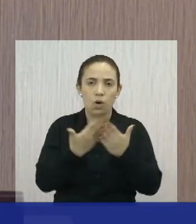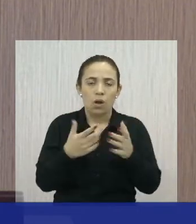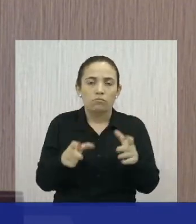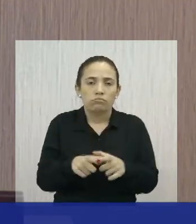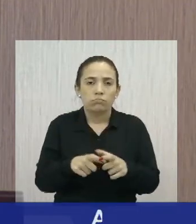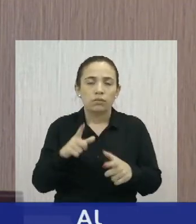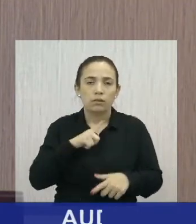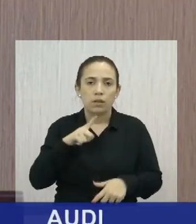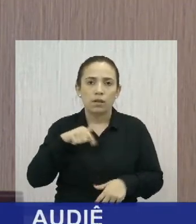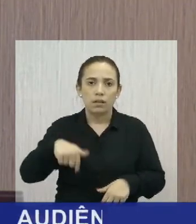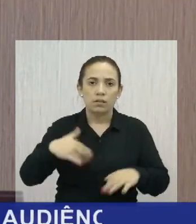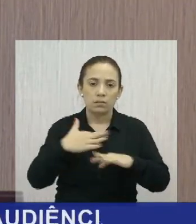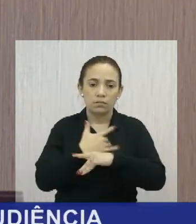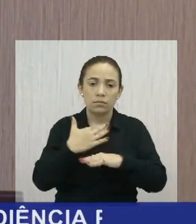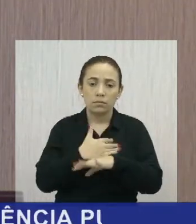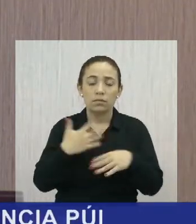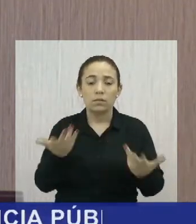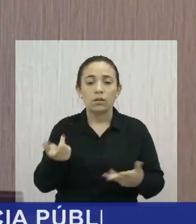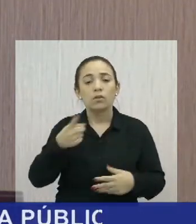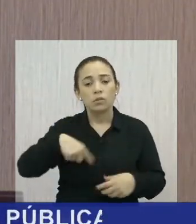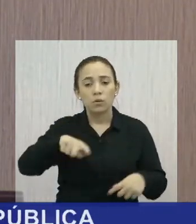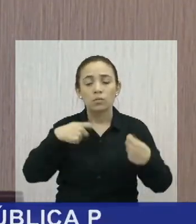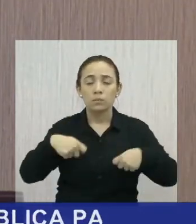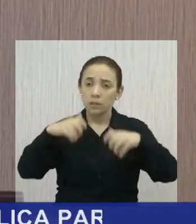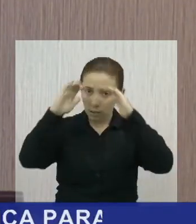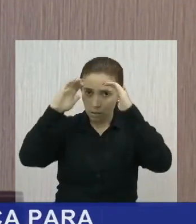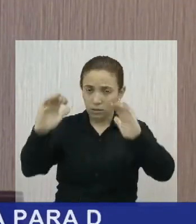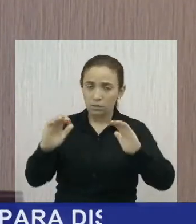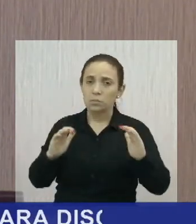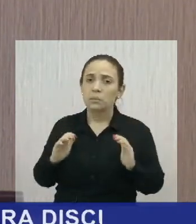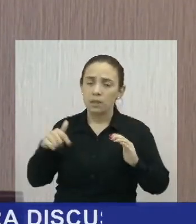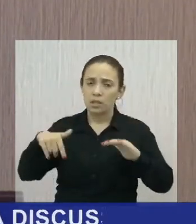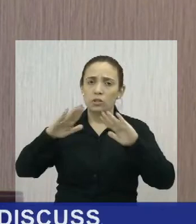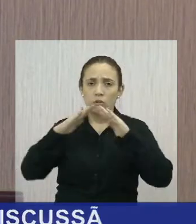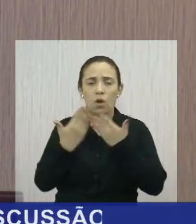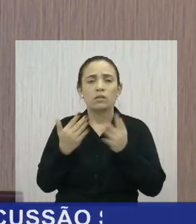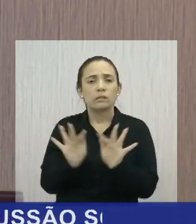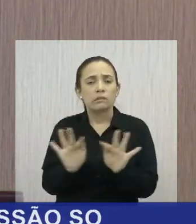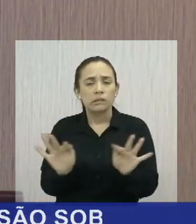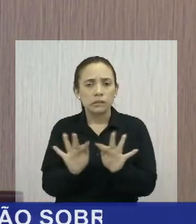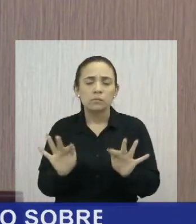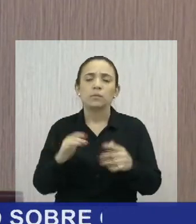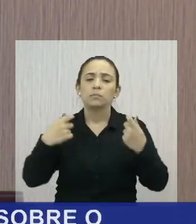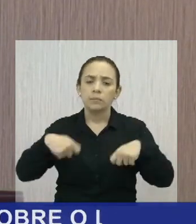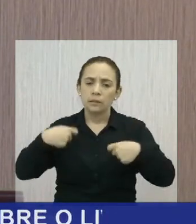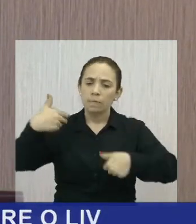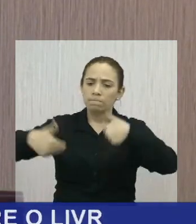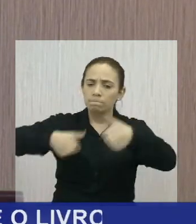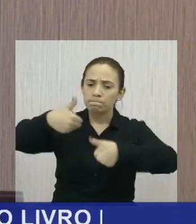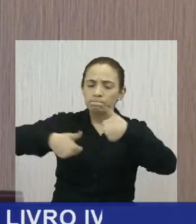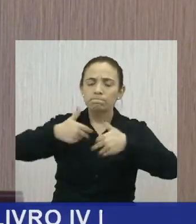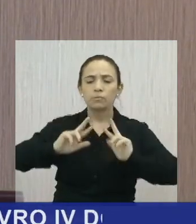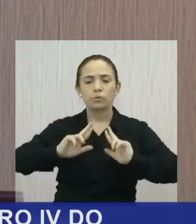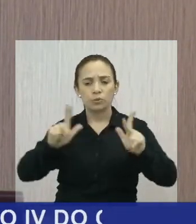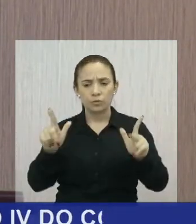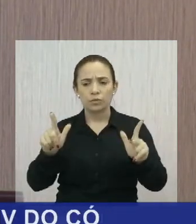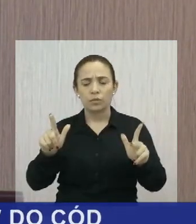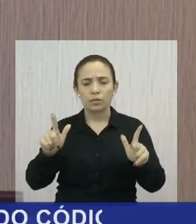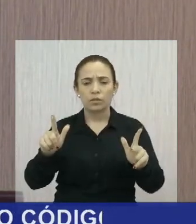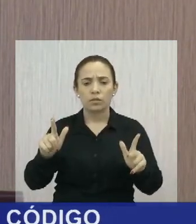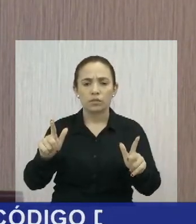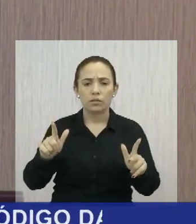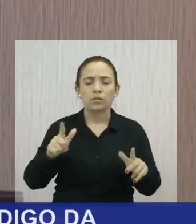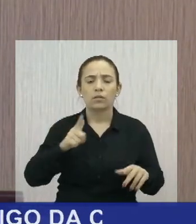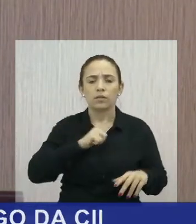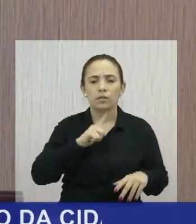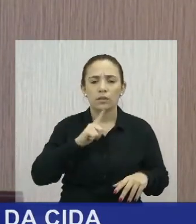nessa cidade. Então, nós precisamos ser respeitados, nós precisamos ser tratados de uma forma diferente. O princípio da isonomia, né, que